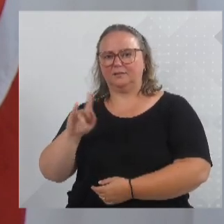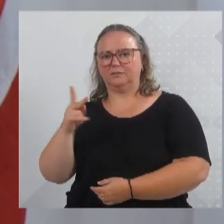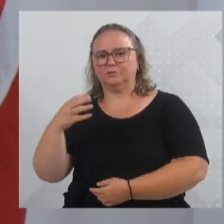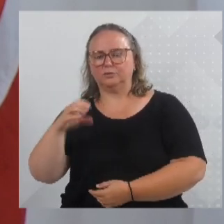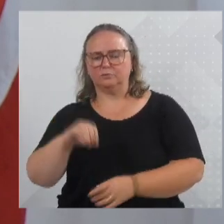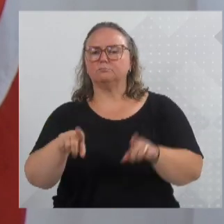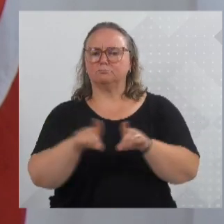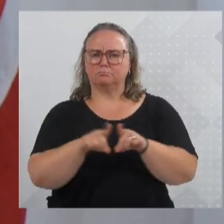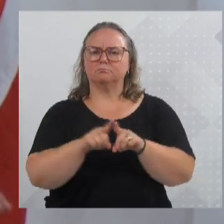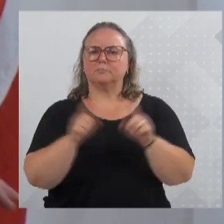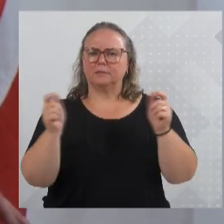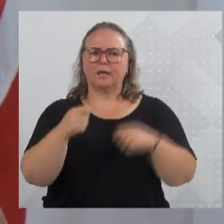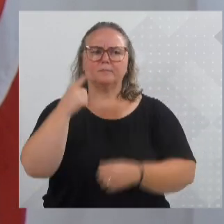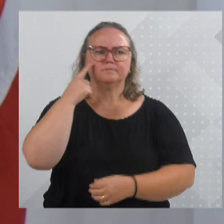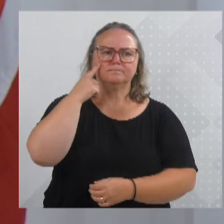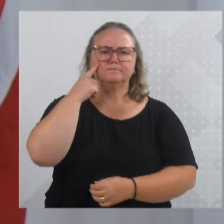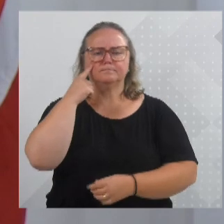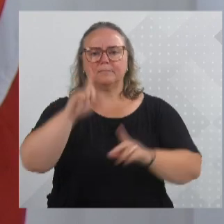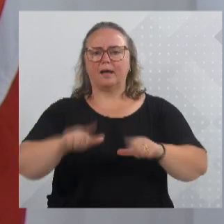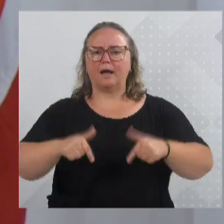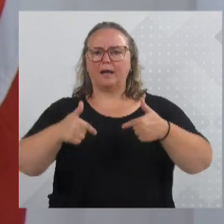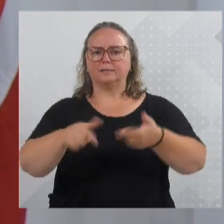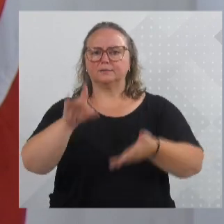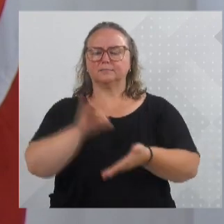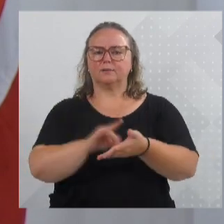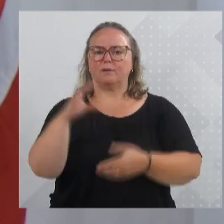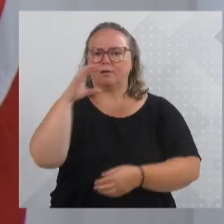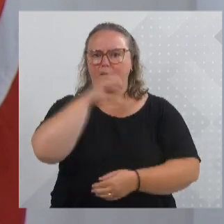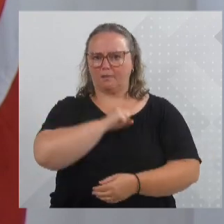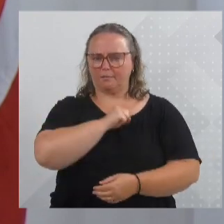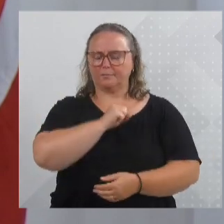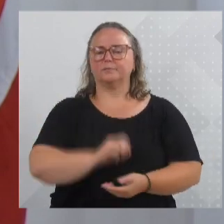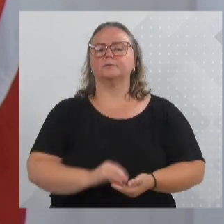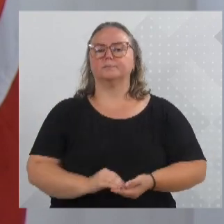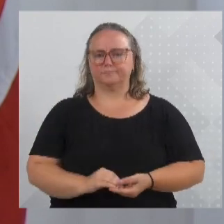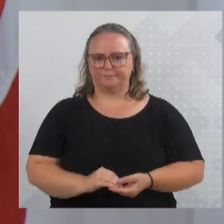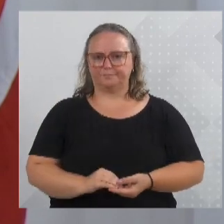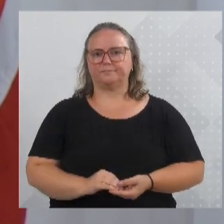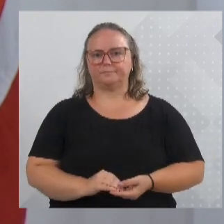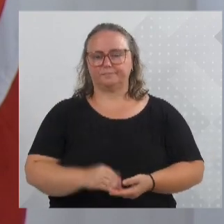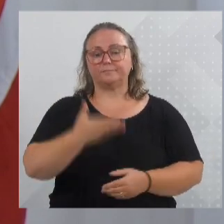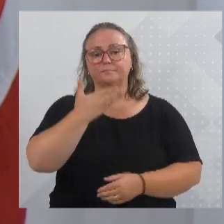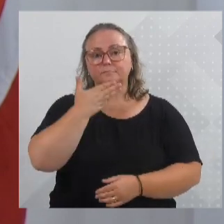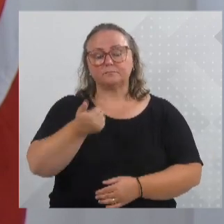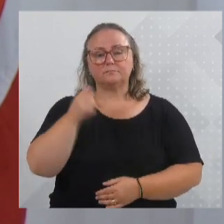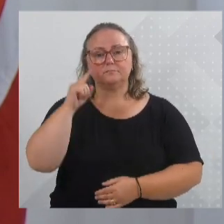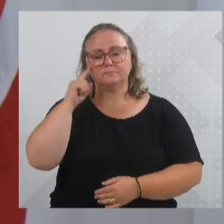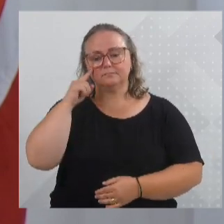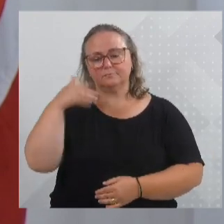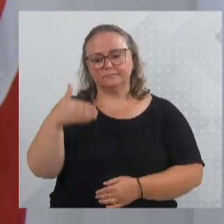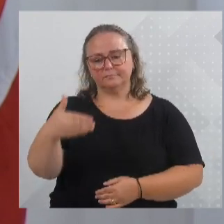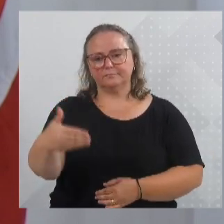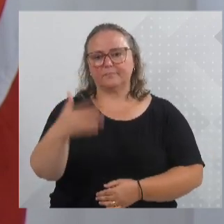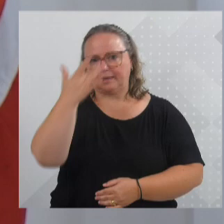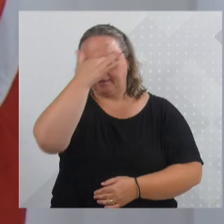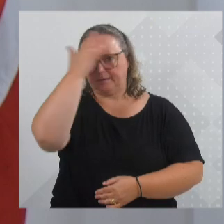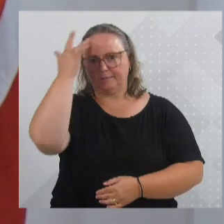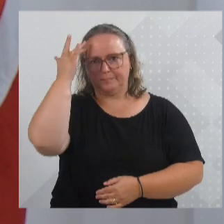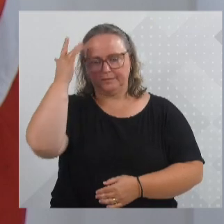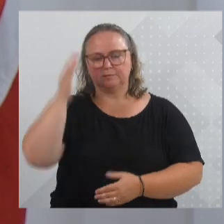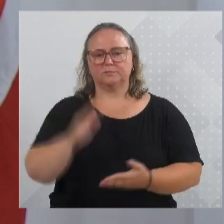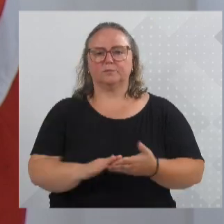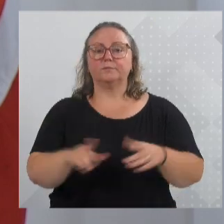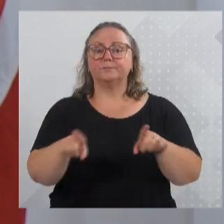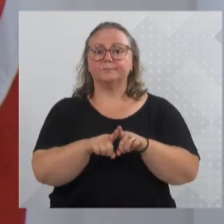fazer essas ações o quanto antes, para melhorar o dia a dia da nossa gente. E também quero aqui